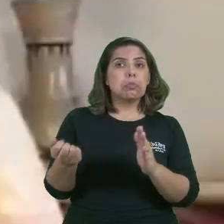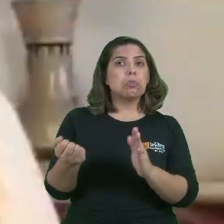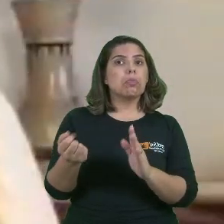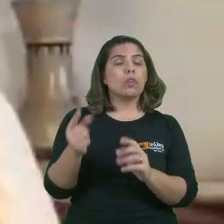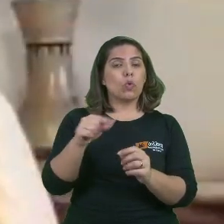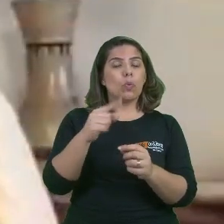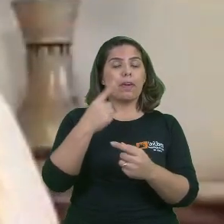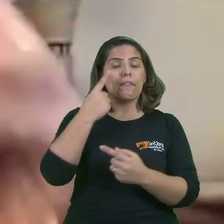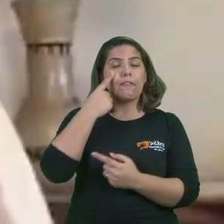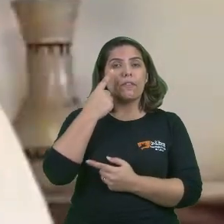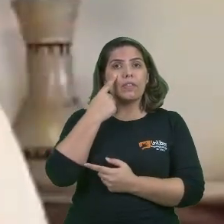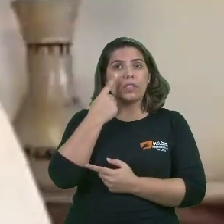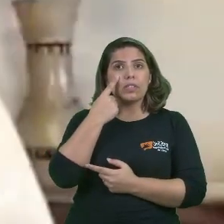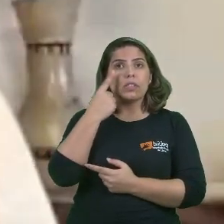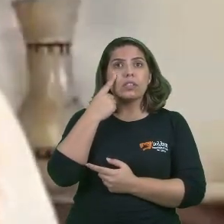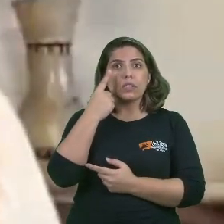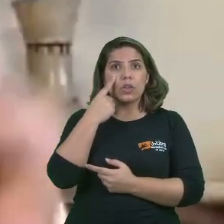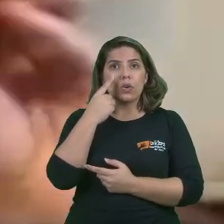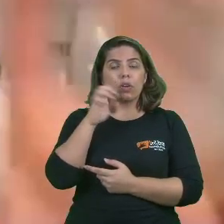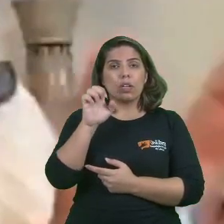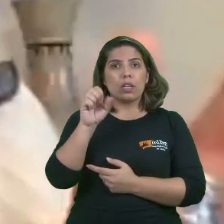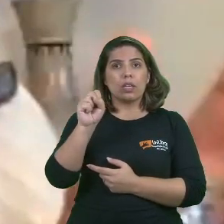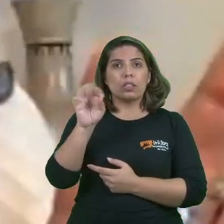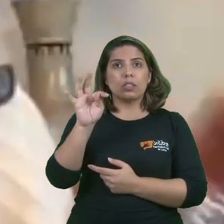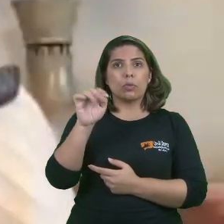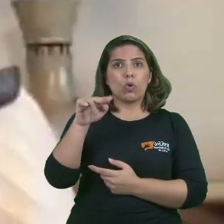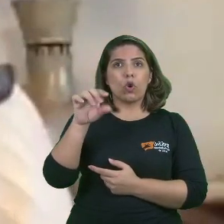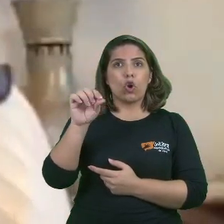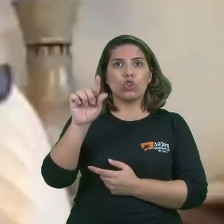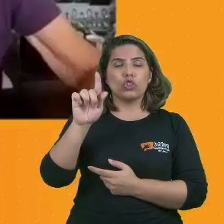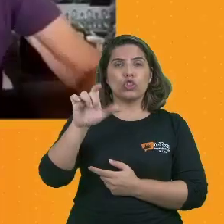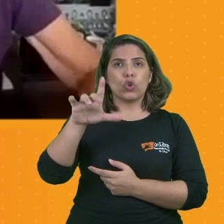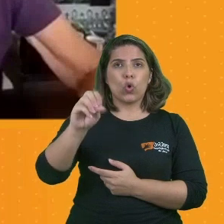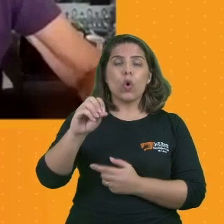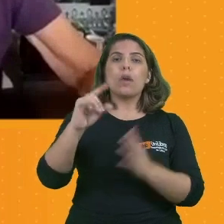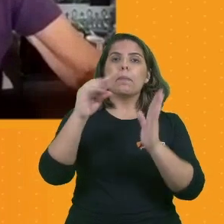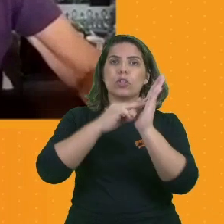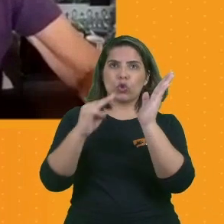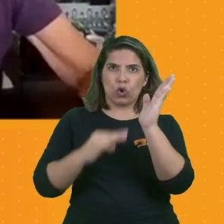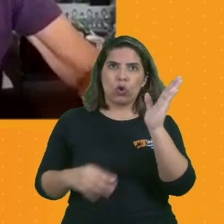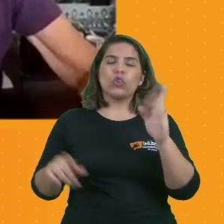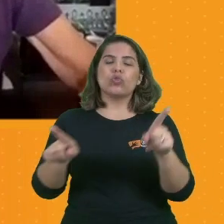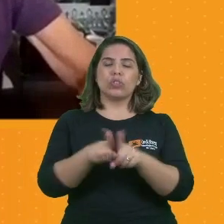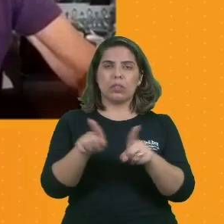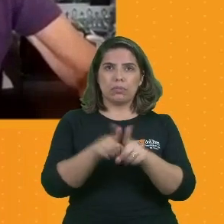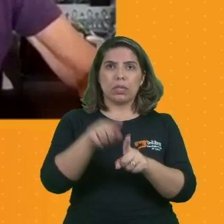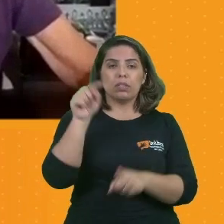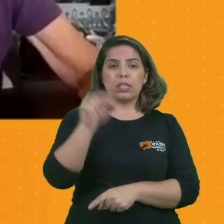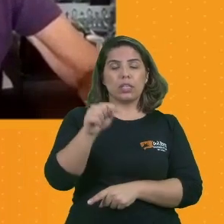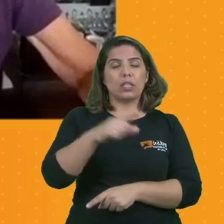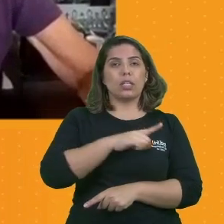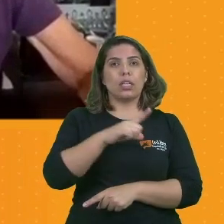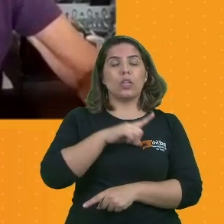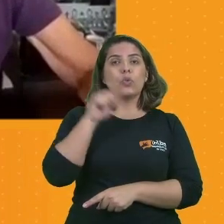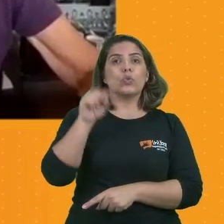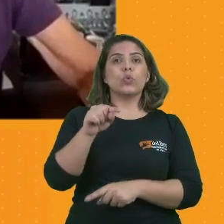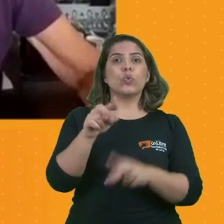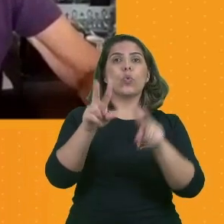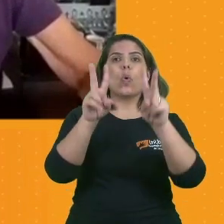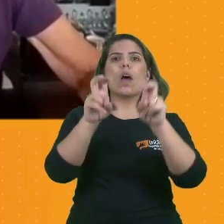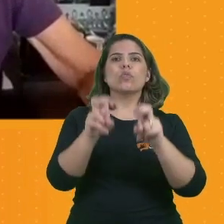do ponto de vista eles a lógica metodológico também a questão de do